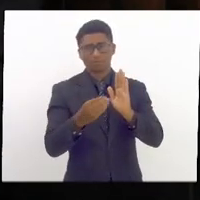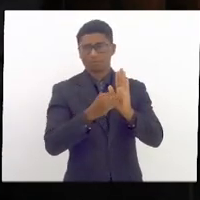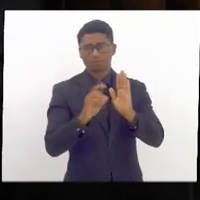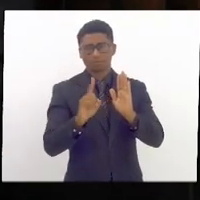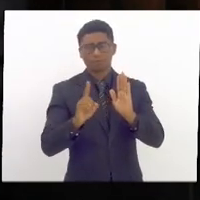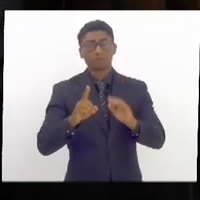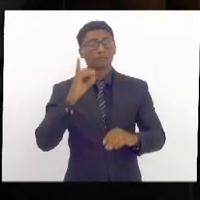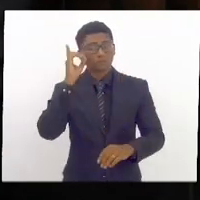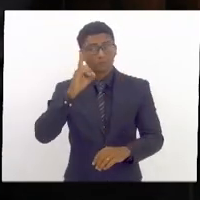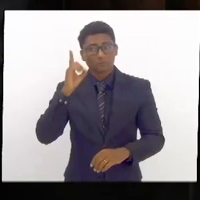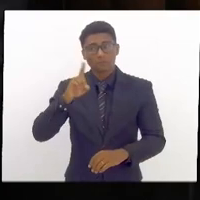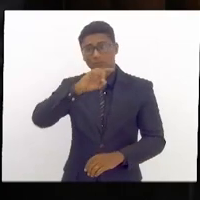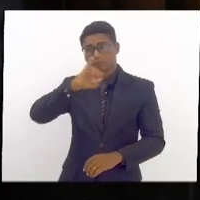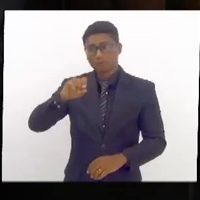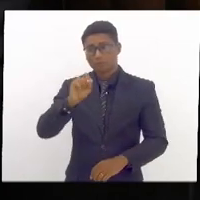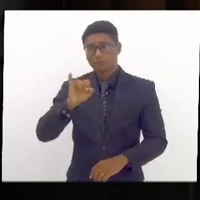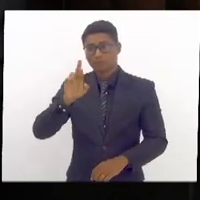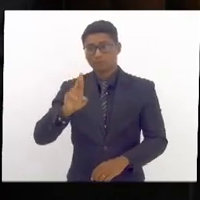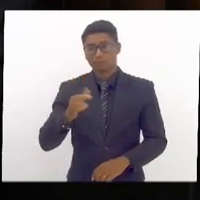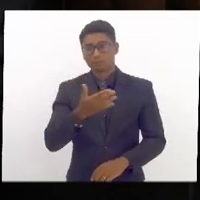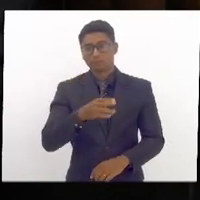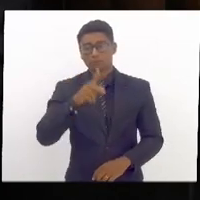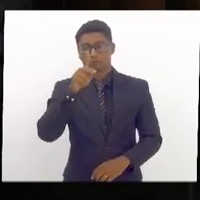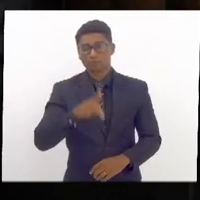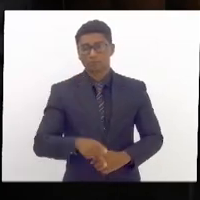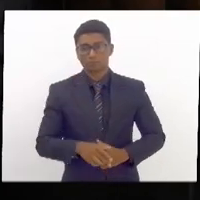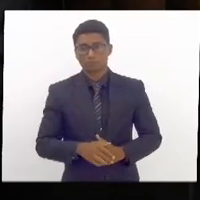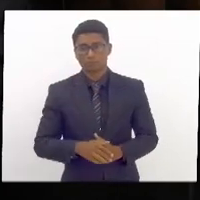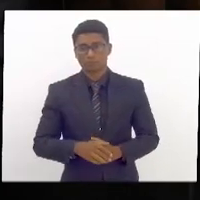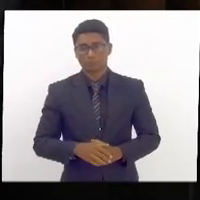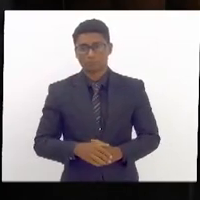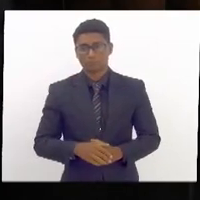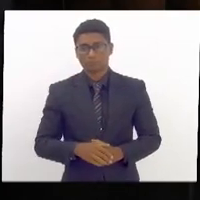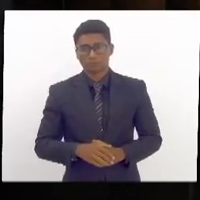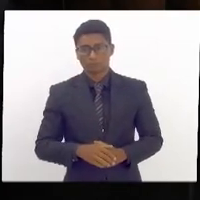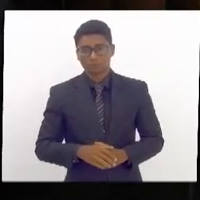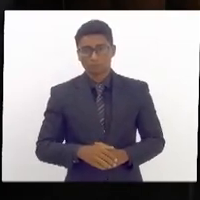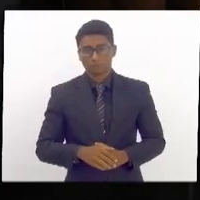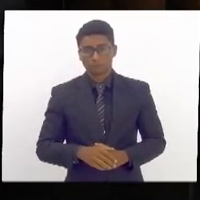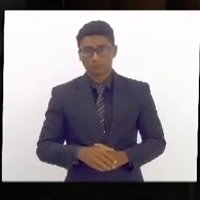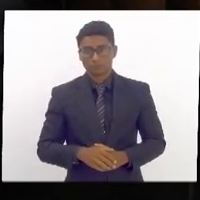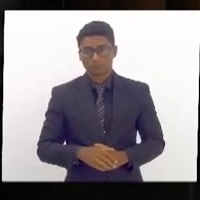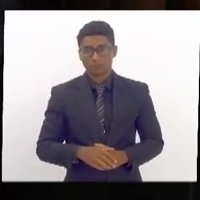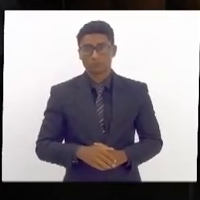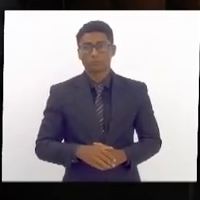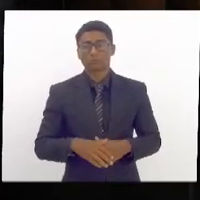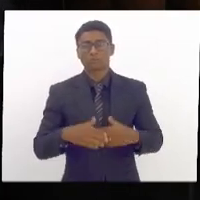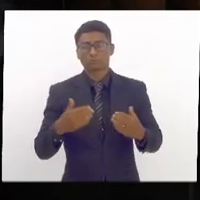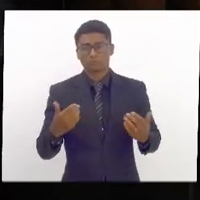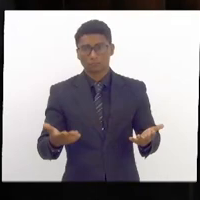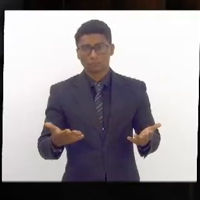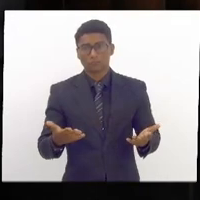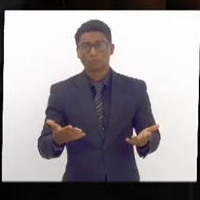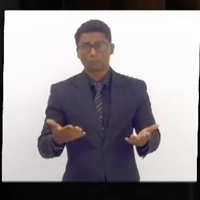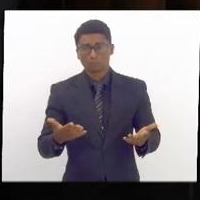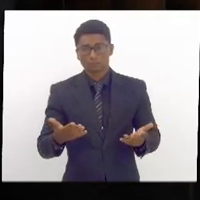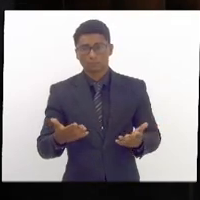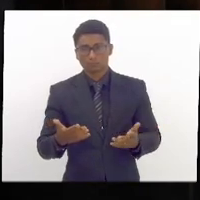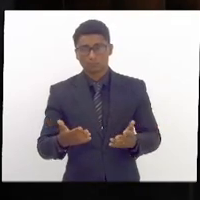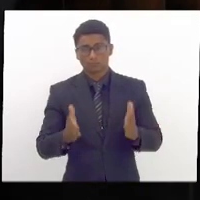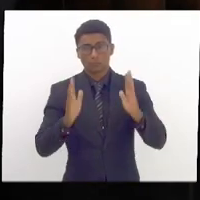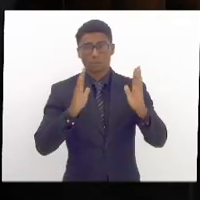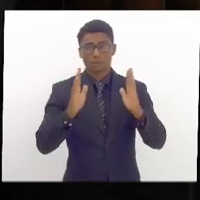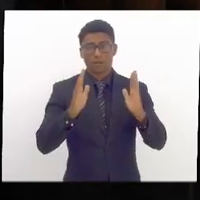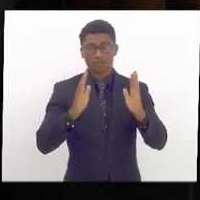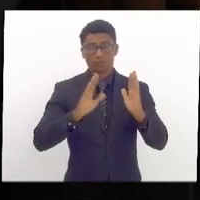presidindo os trabalhos... Para concluir, deputado. Nesse minuto, deferiu a minha questão de ordem, portanto, o prazo para emenda